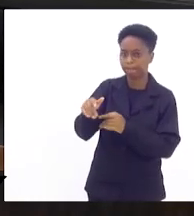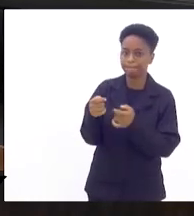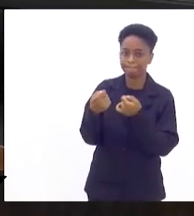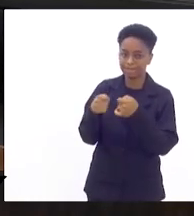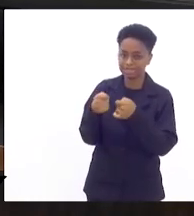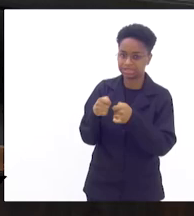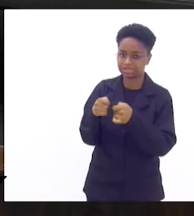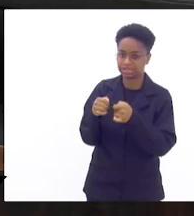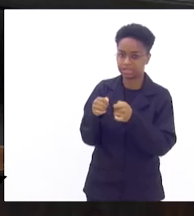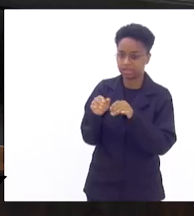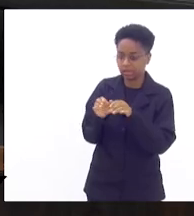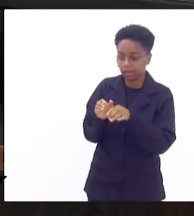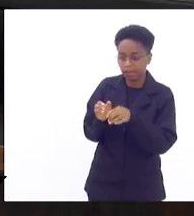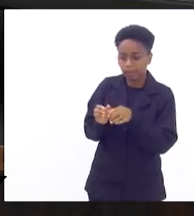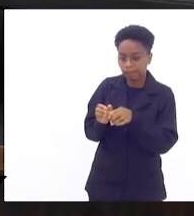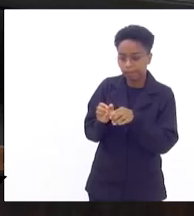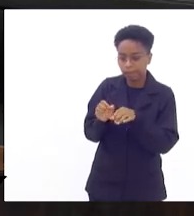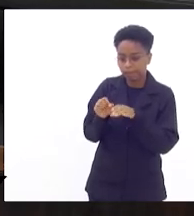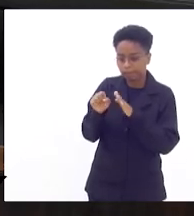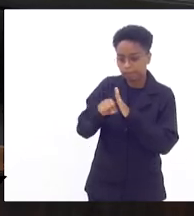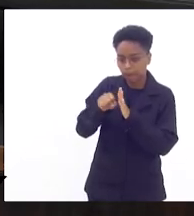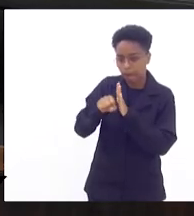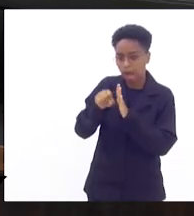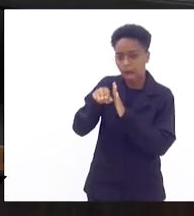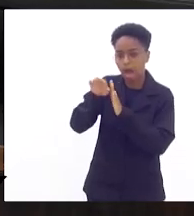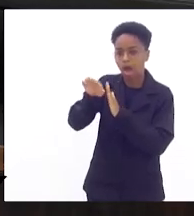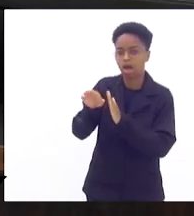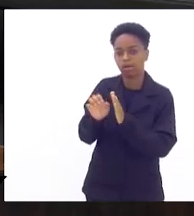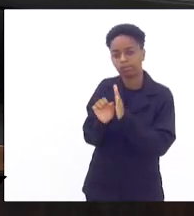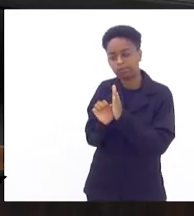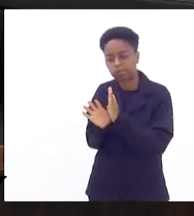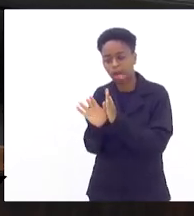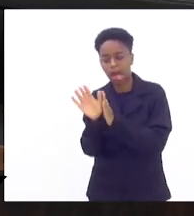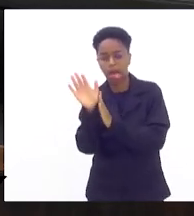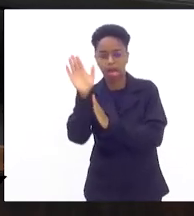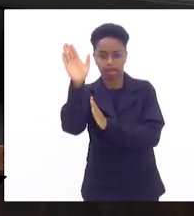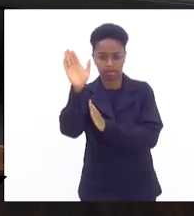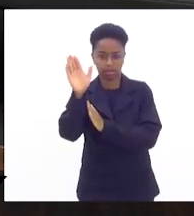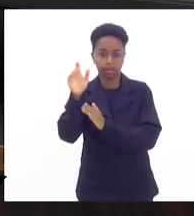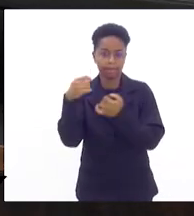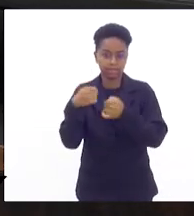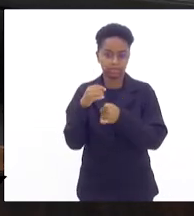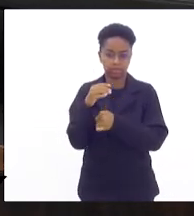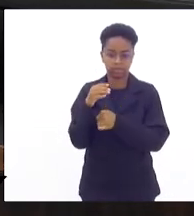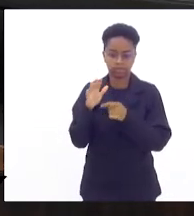da gravidade ou acesso de deslocamento da água levada por bomba.